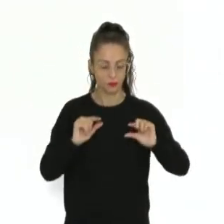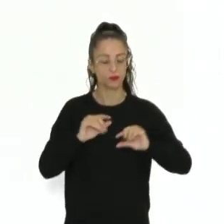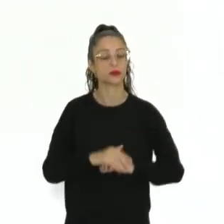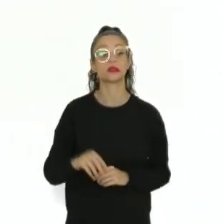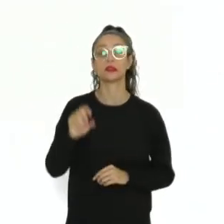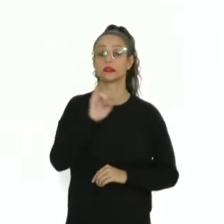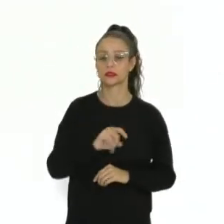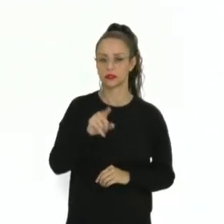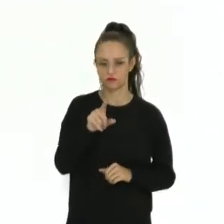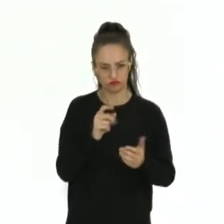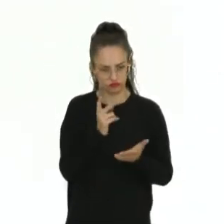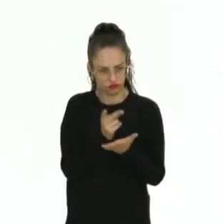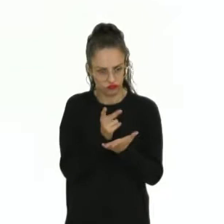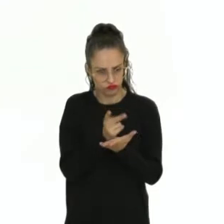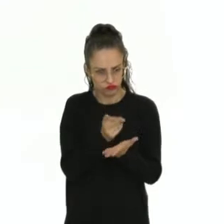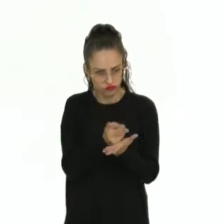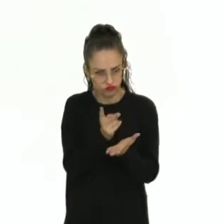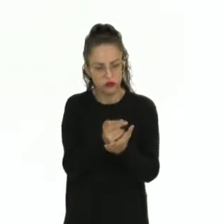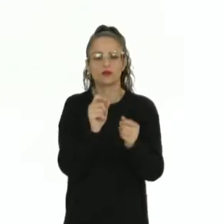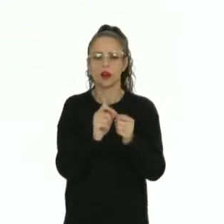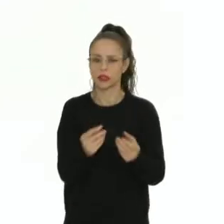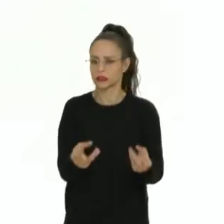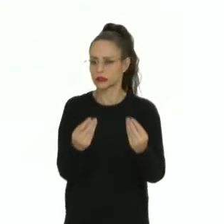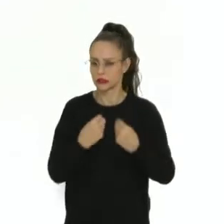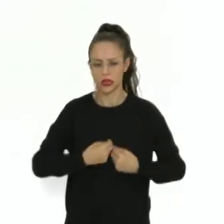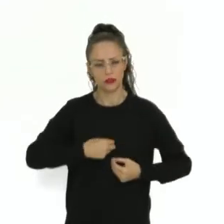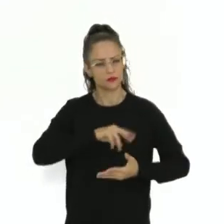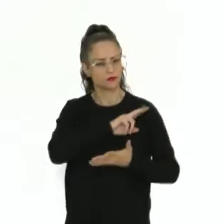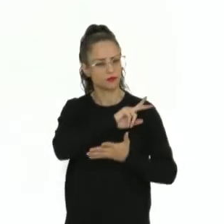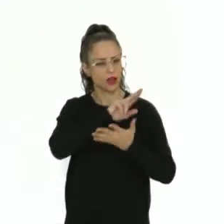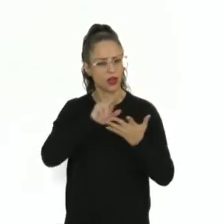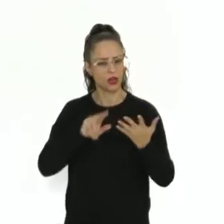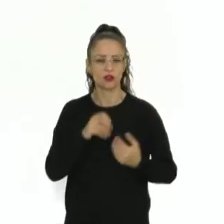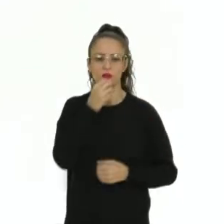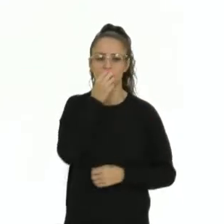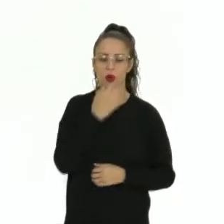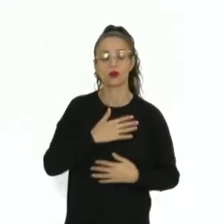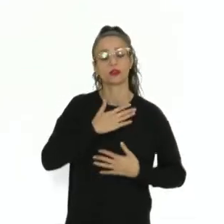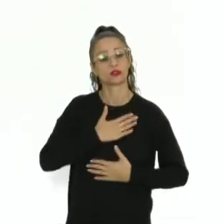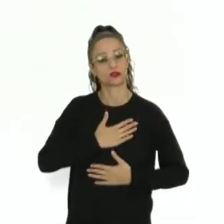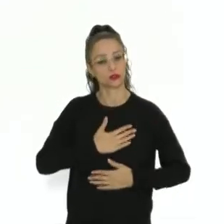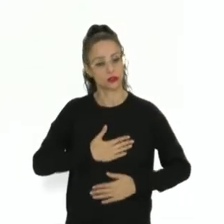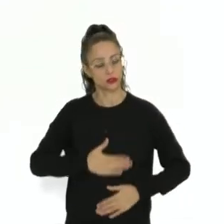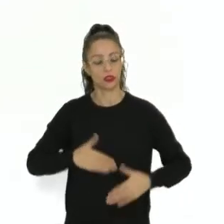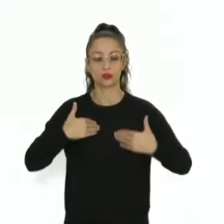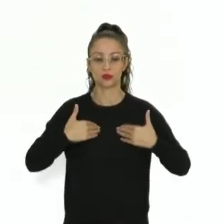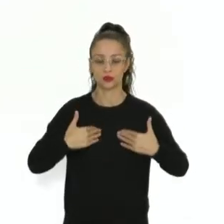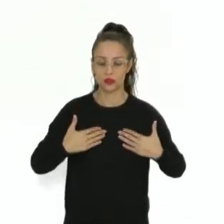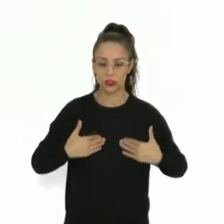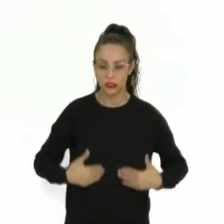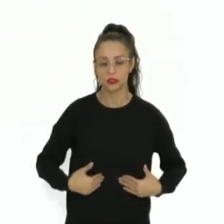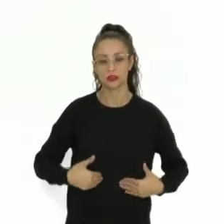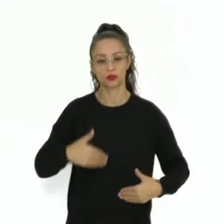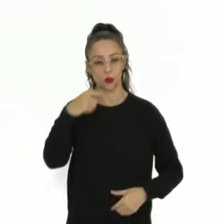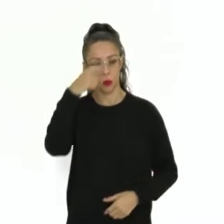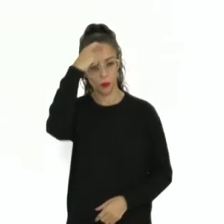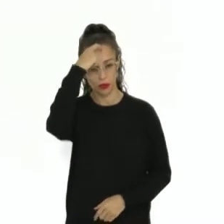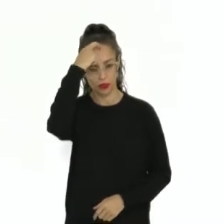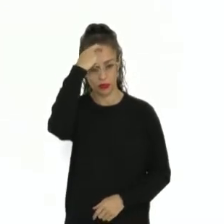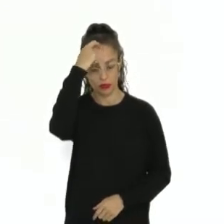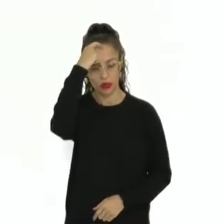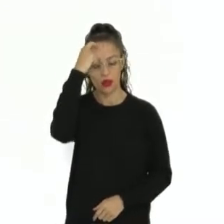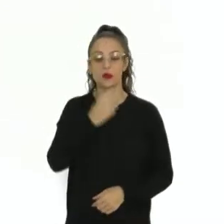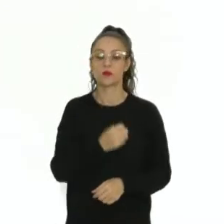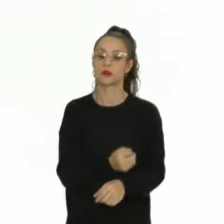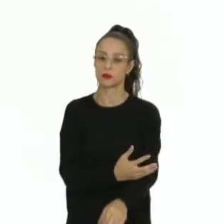modo regular, ela proporciona vários benefícios. Descanso físico, mental e emocional do